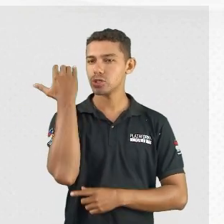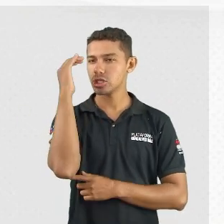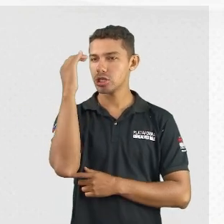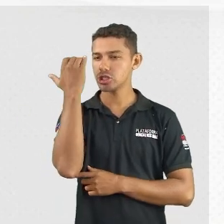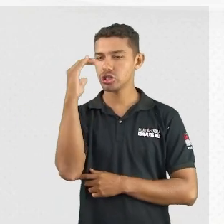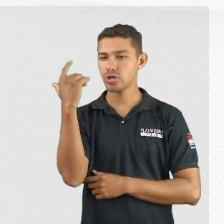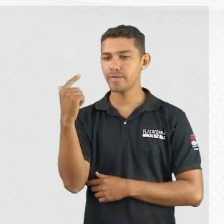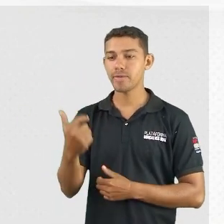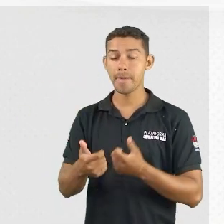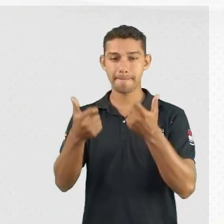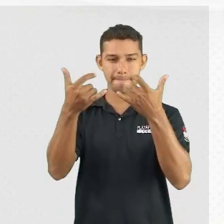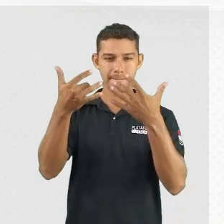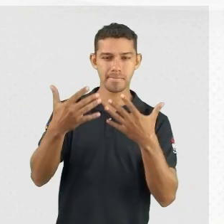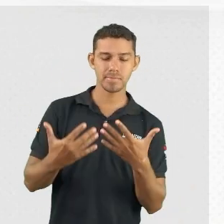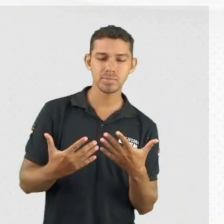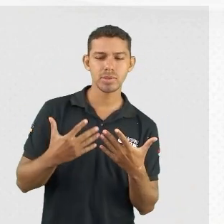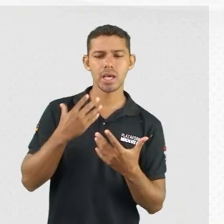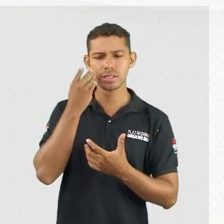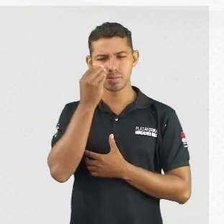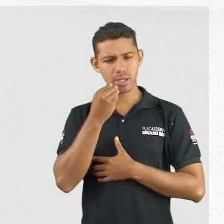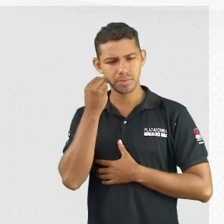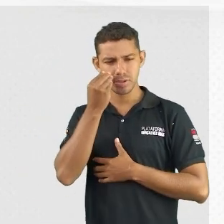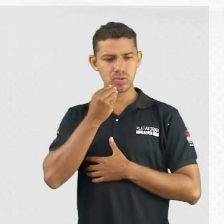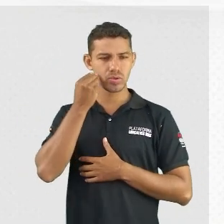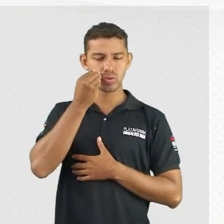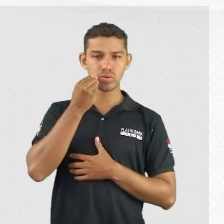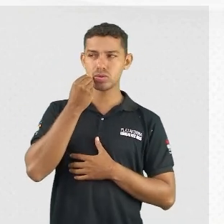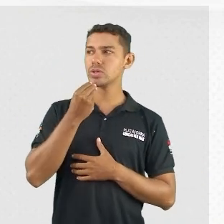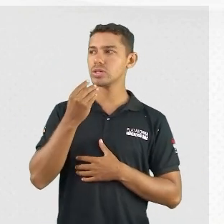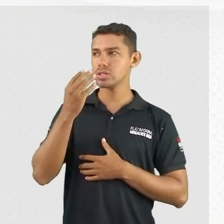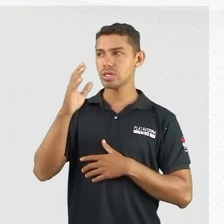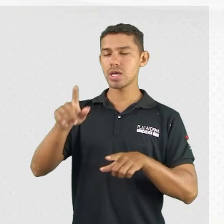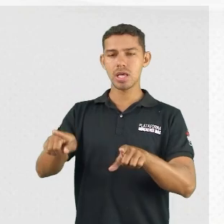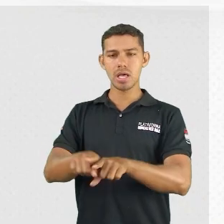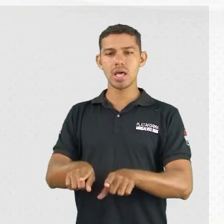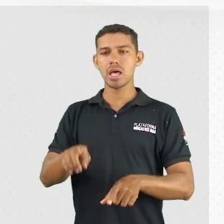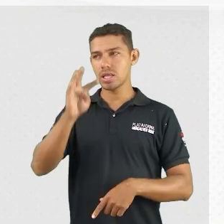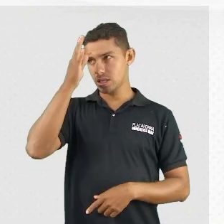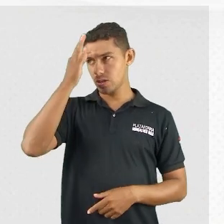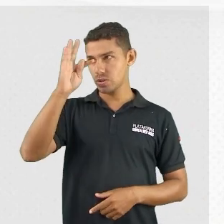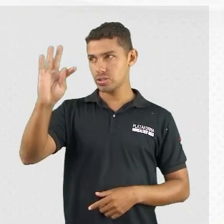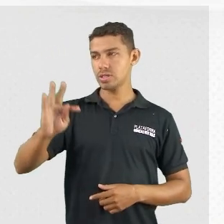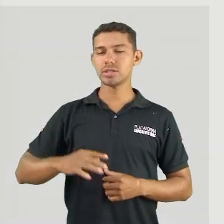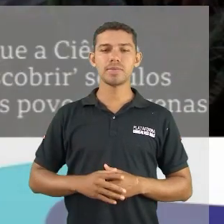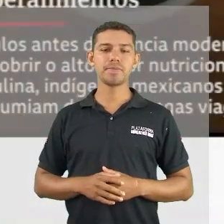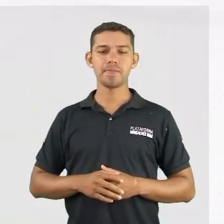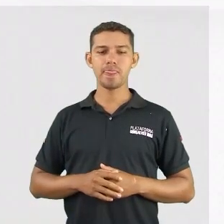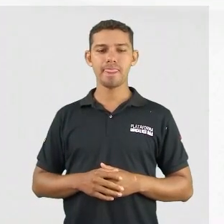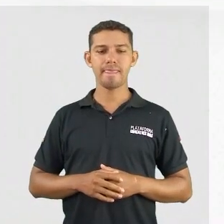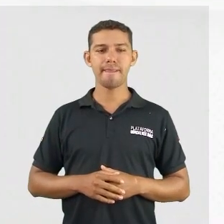pautado na experimentação, né? Que é pautado na teorização e etc.